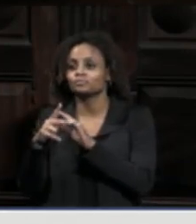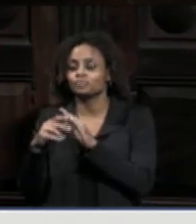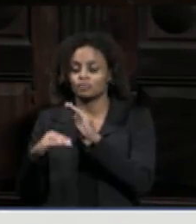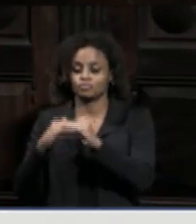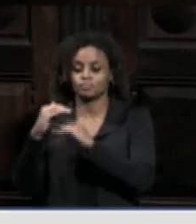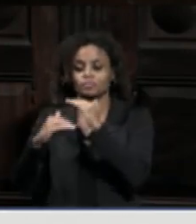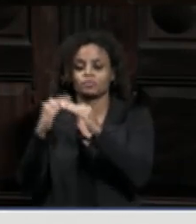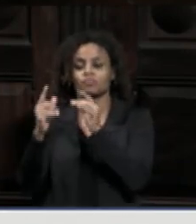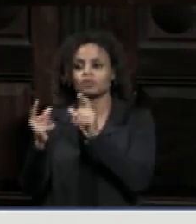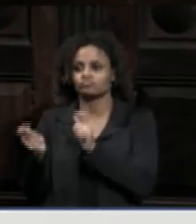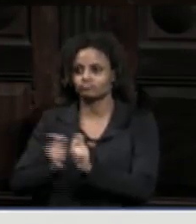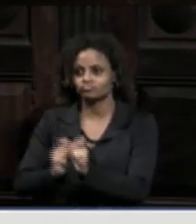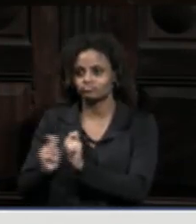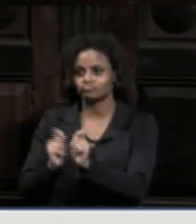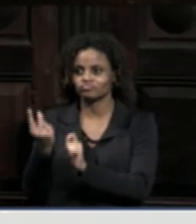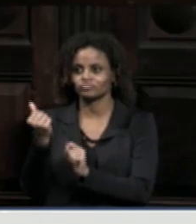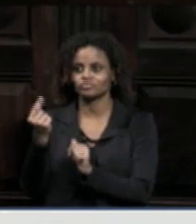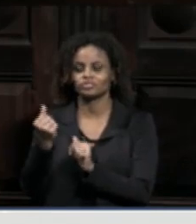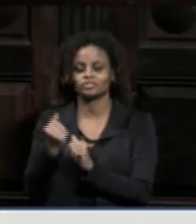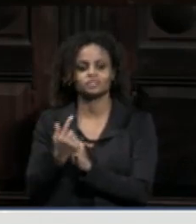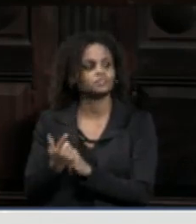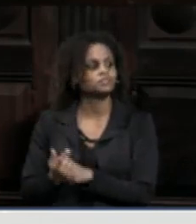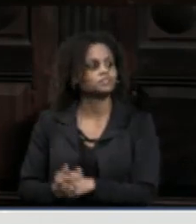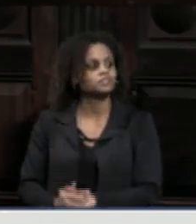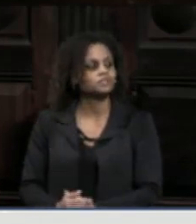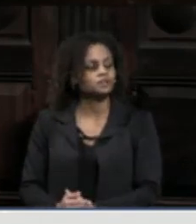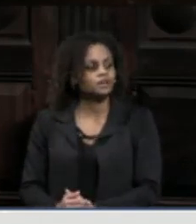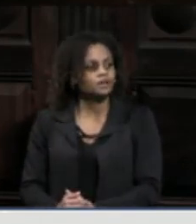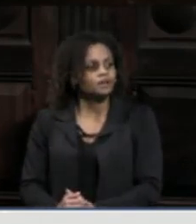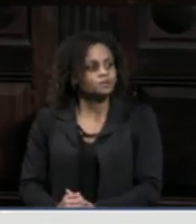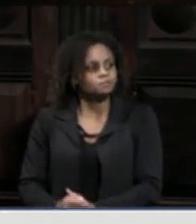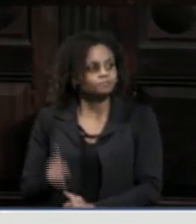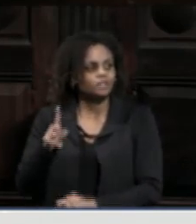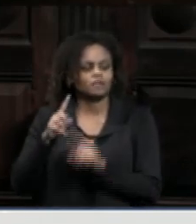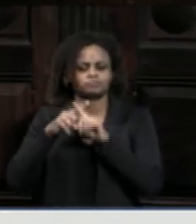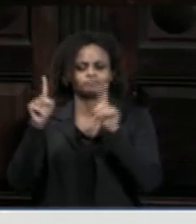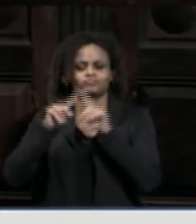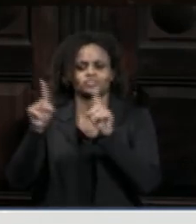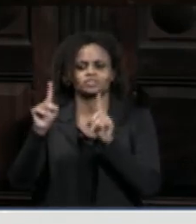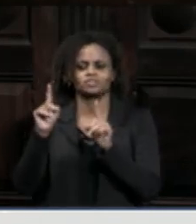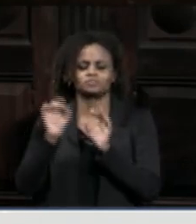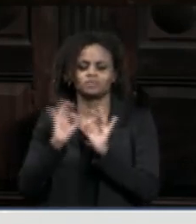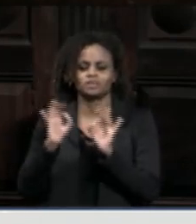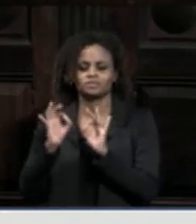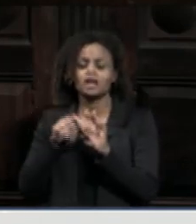malditos servidores que estão cumprindo esse papel abjeto, nem eles são consultados,